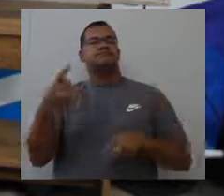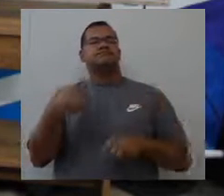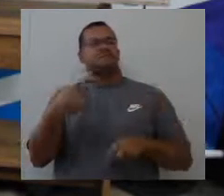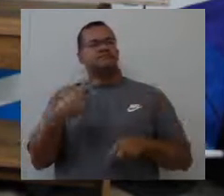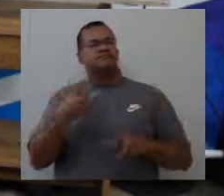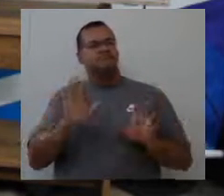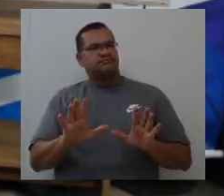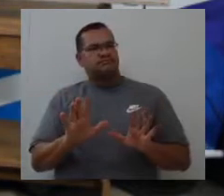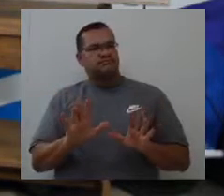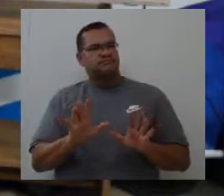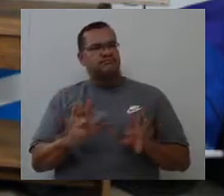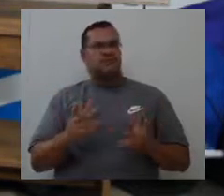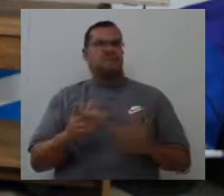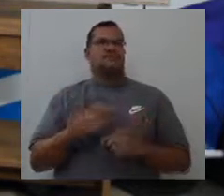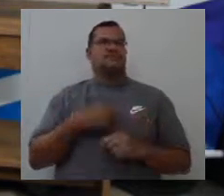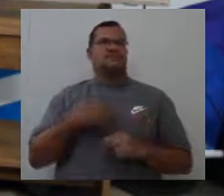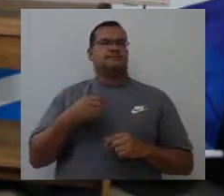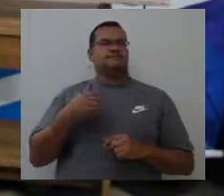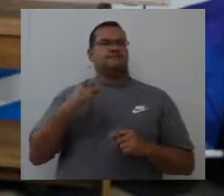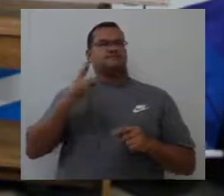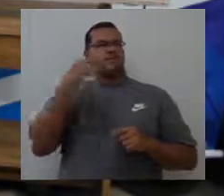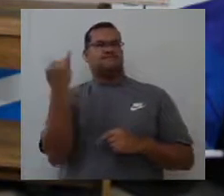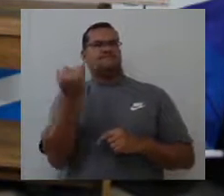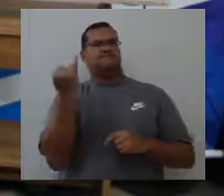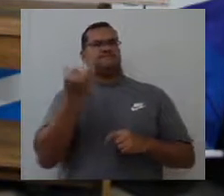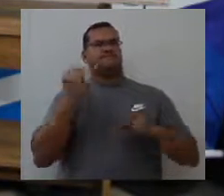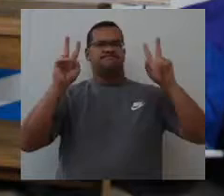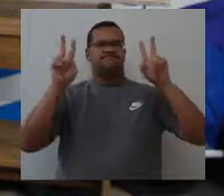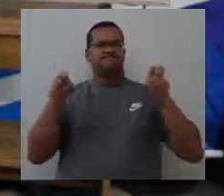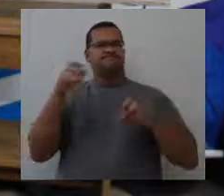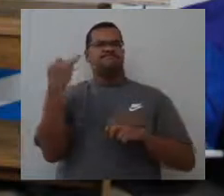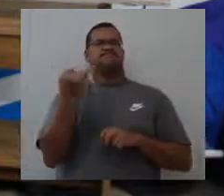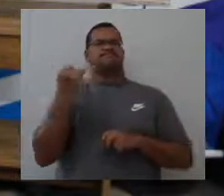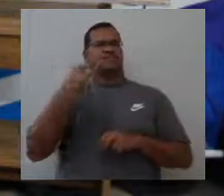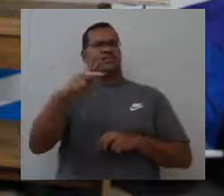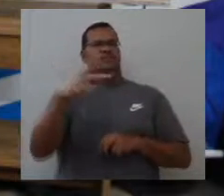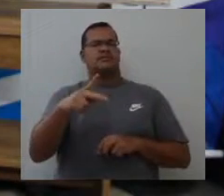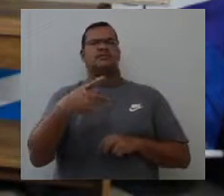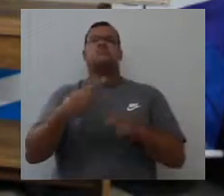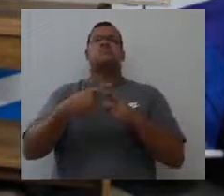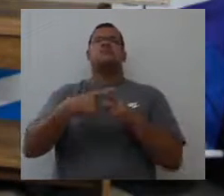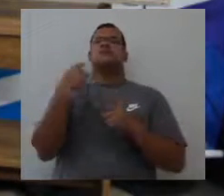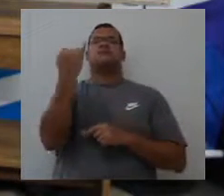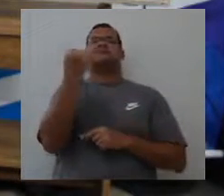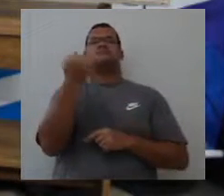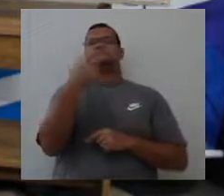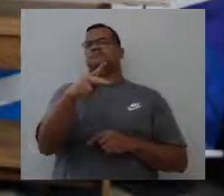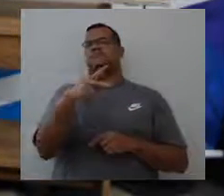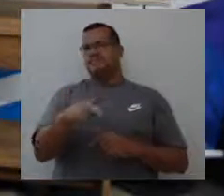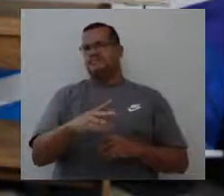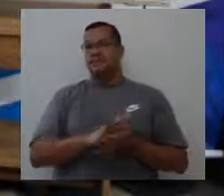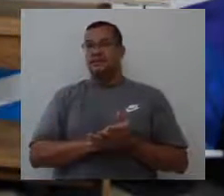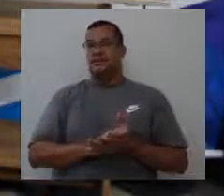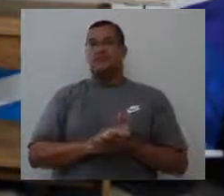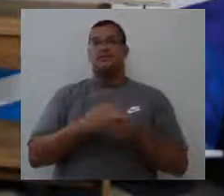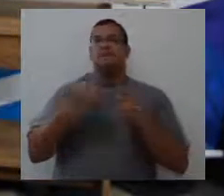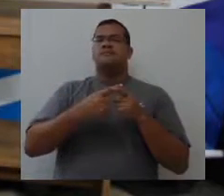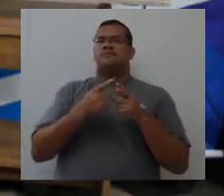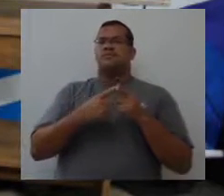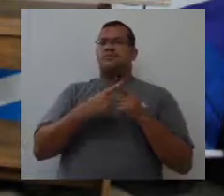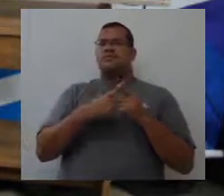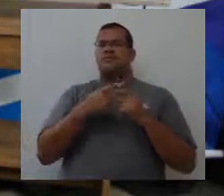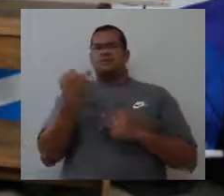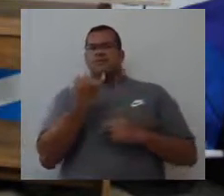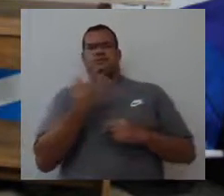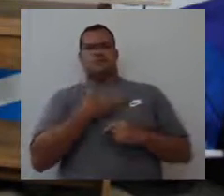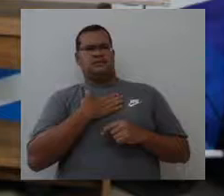no mínimo, muito relevante para você. Por que muito relevante para você? Professor, por que é relevante para